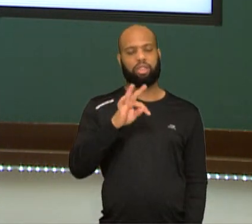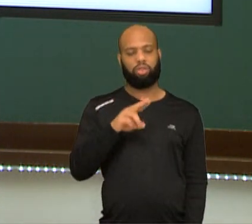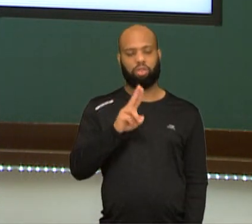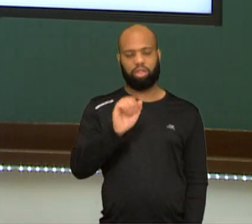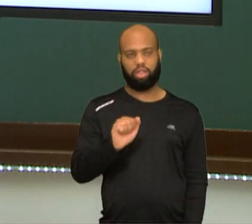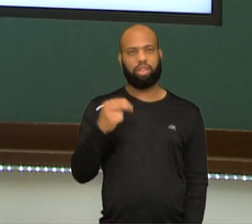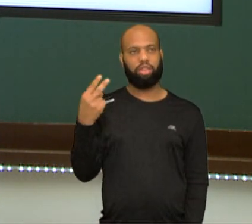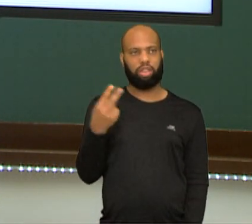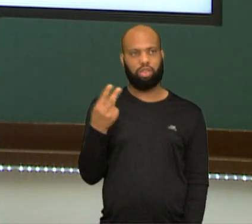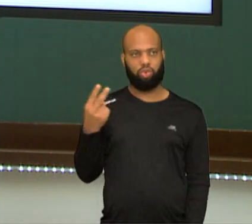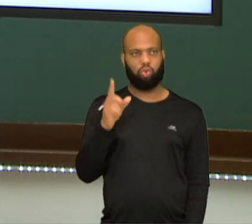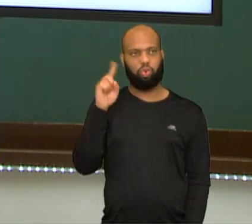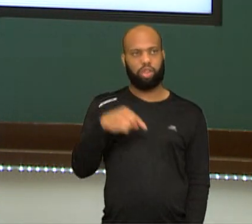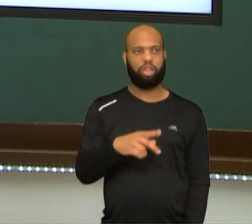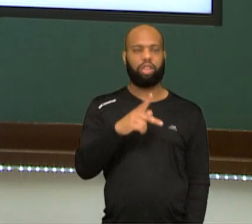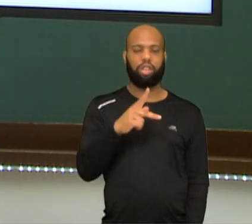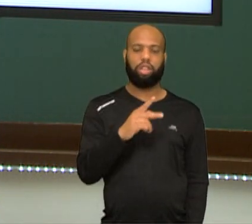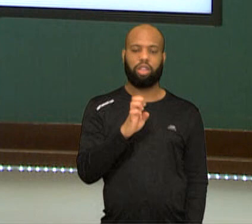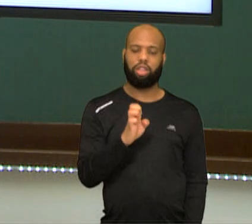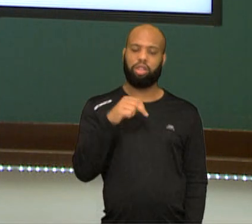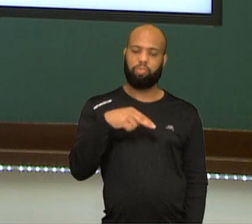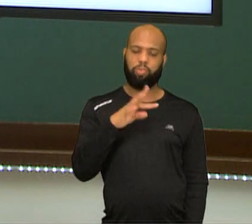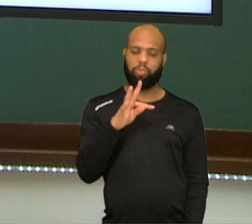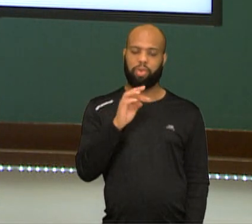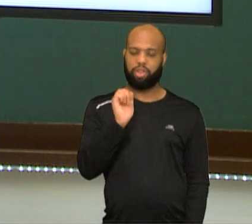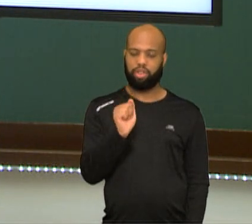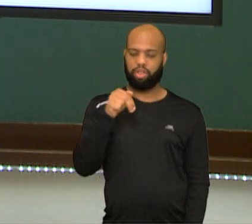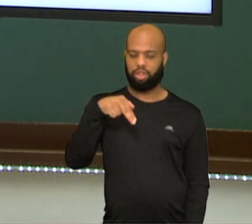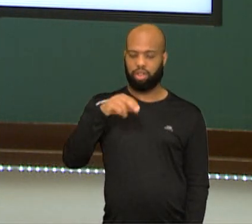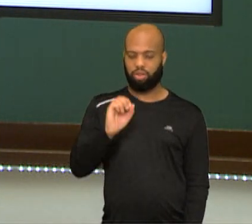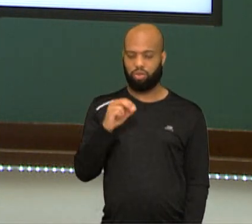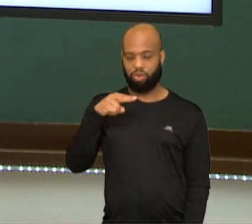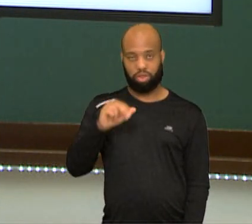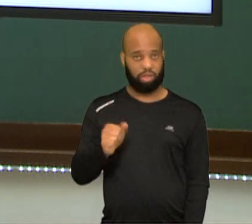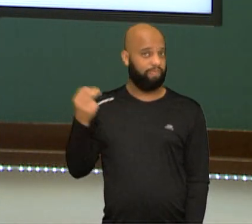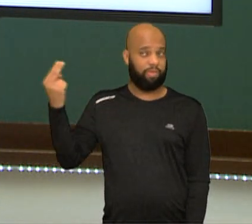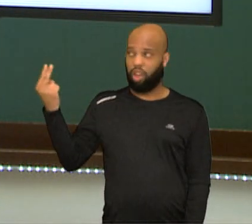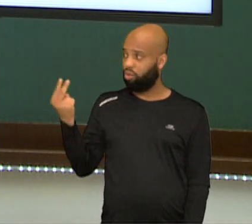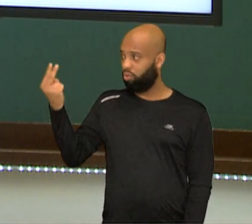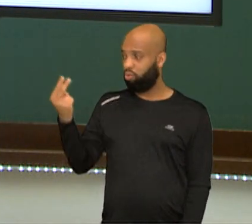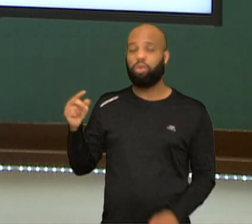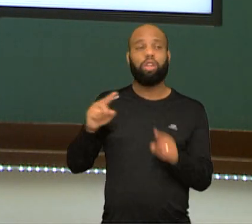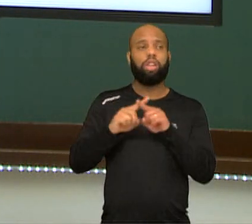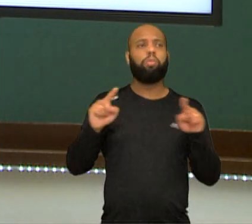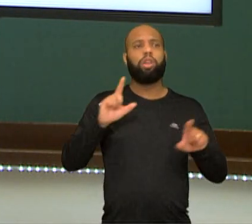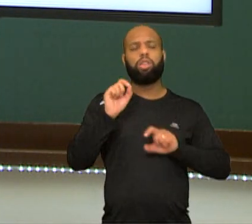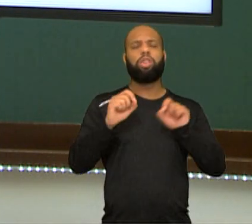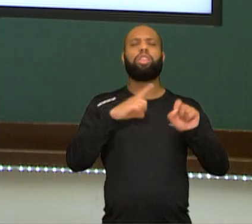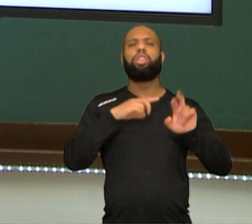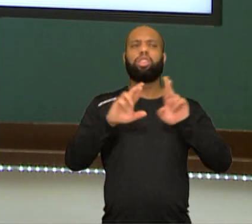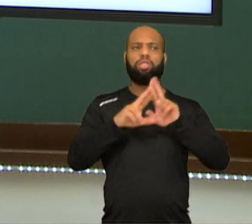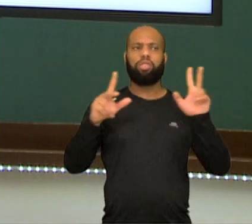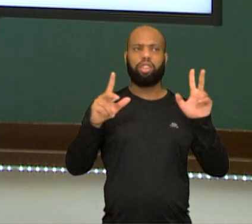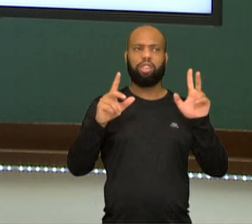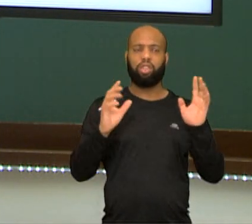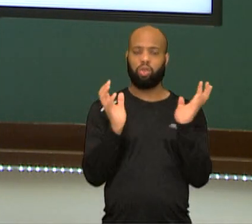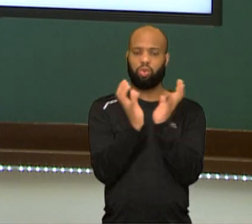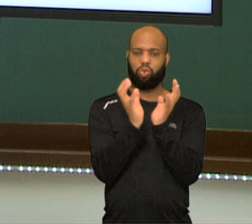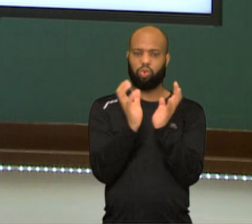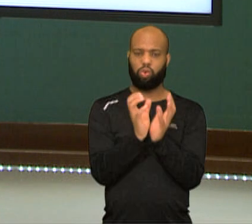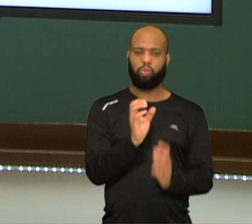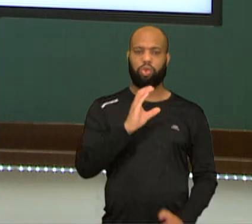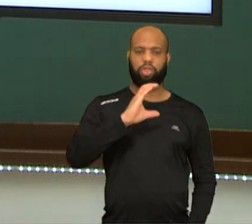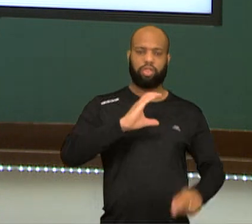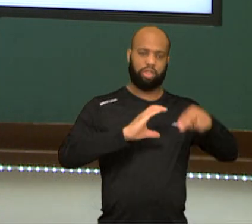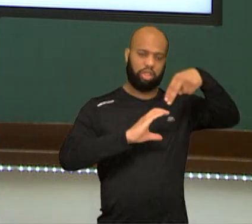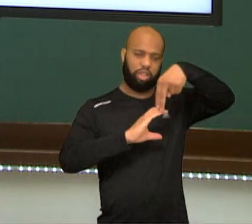duas serão pentanona. Só que a diferença é que aqui o grupo carbonila está